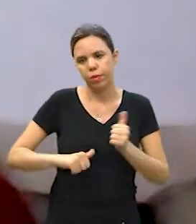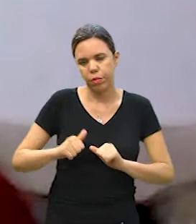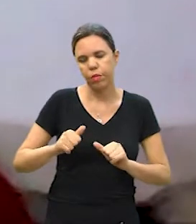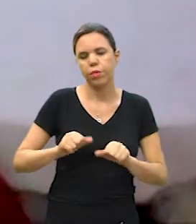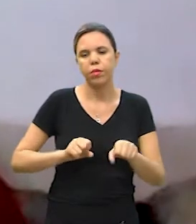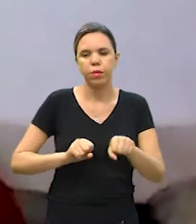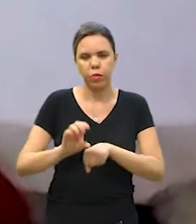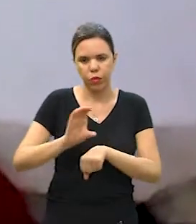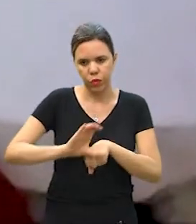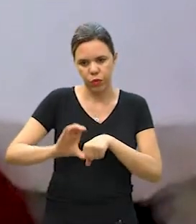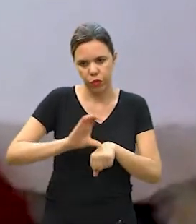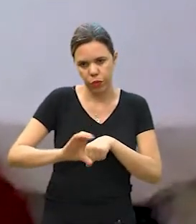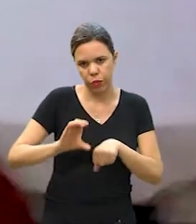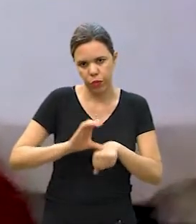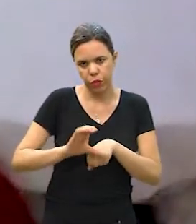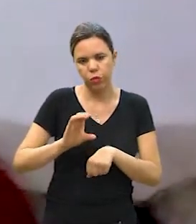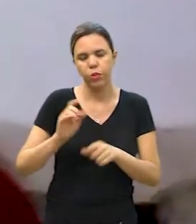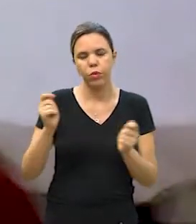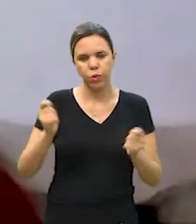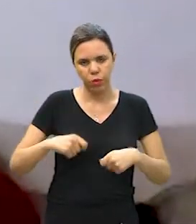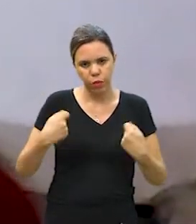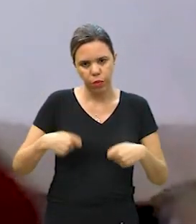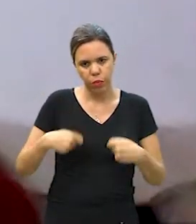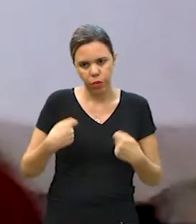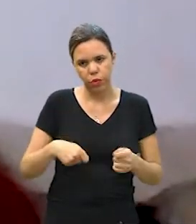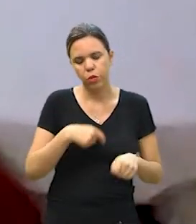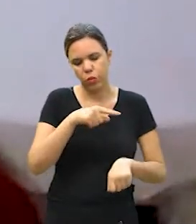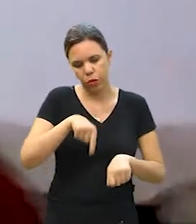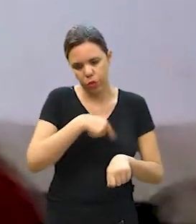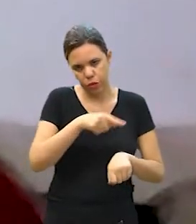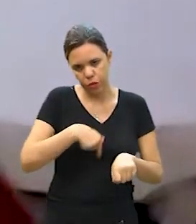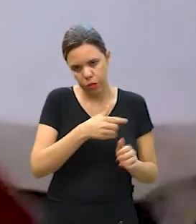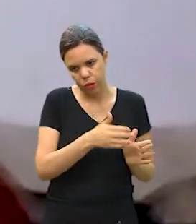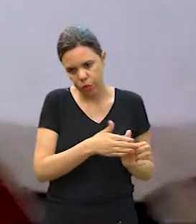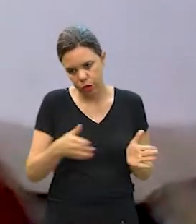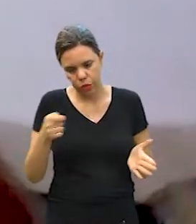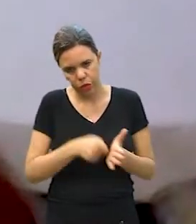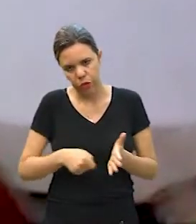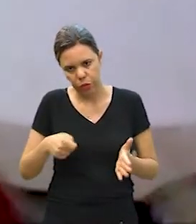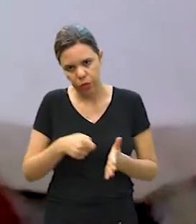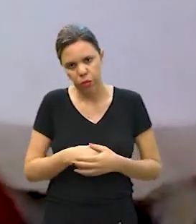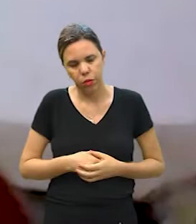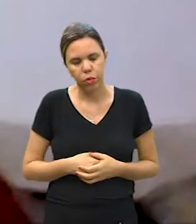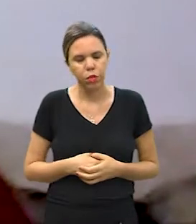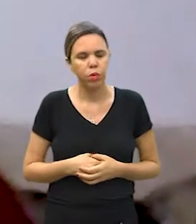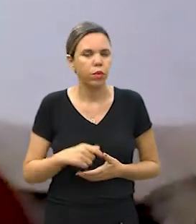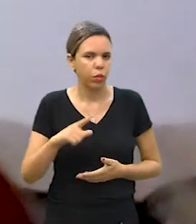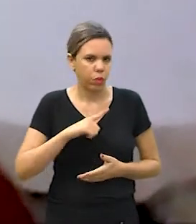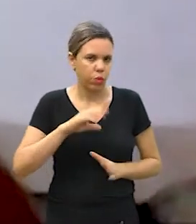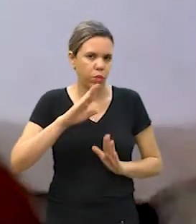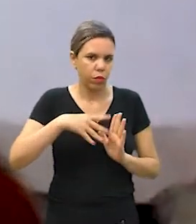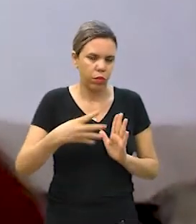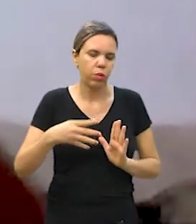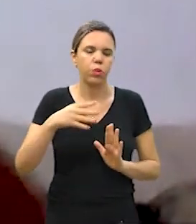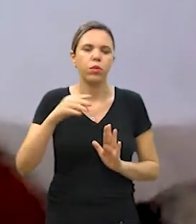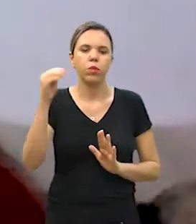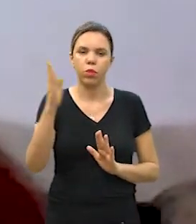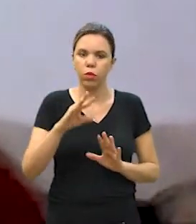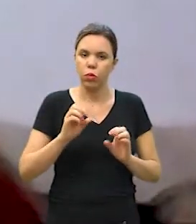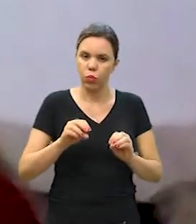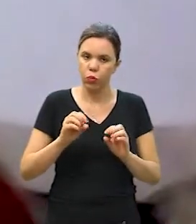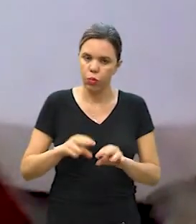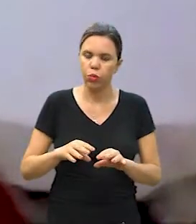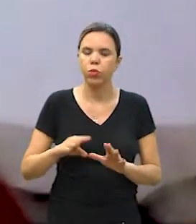avaliações, para a formação. A nossa formação deve ser na jornada, essa é a nossa luta. A gente tem no Plano Nacional também